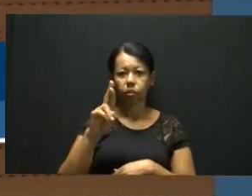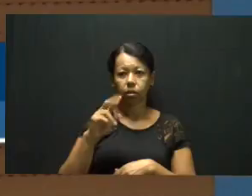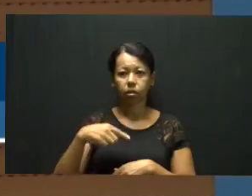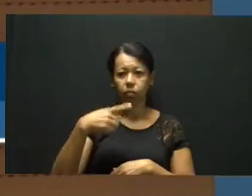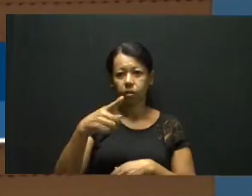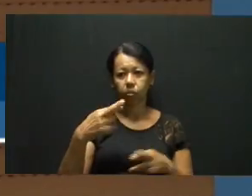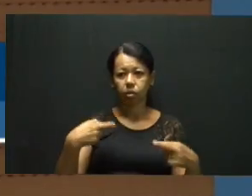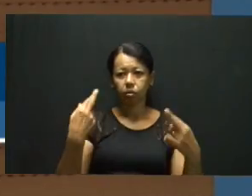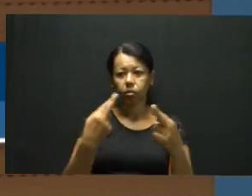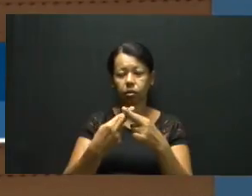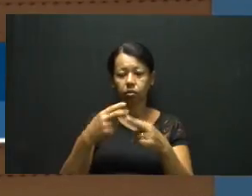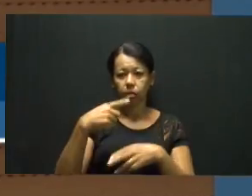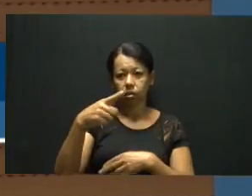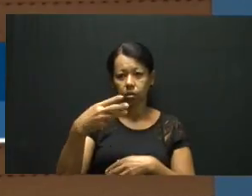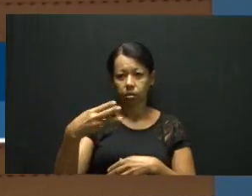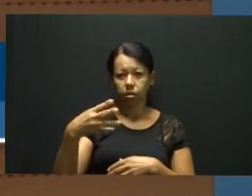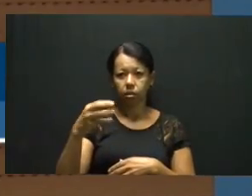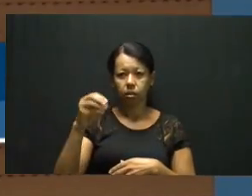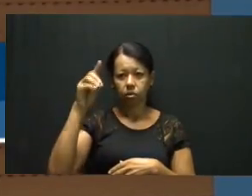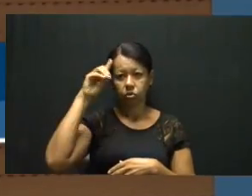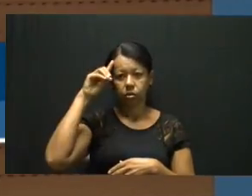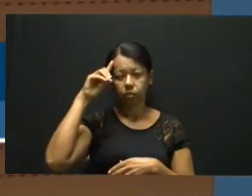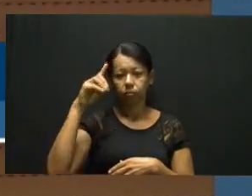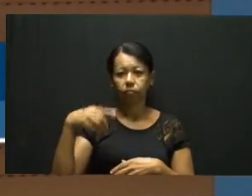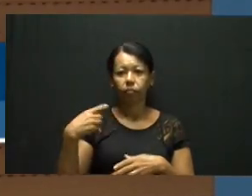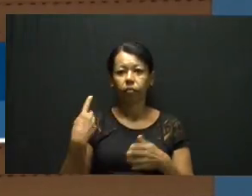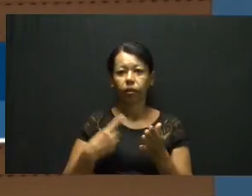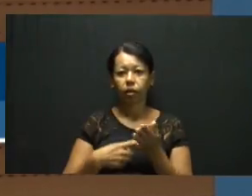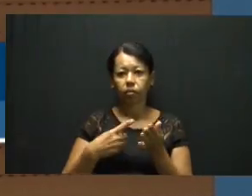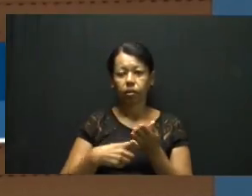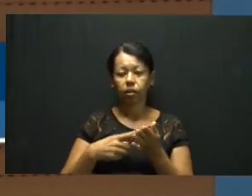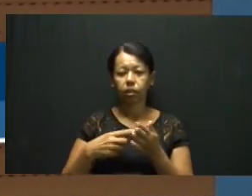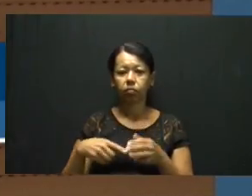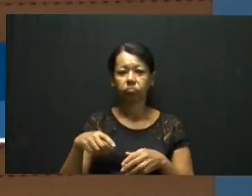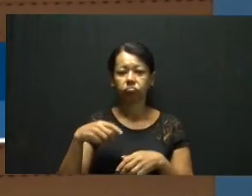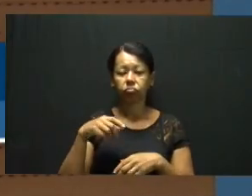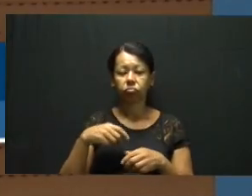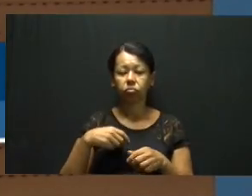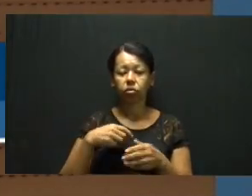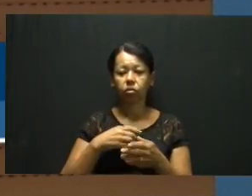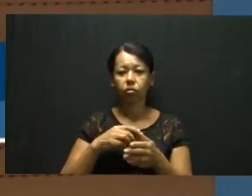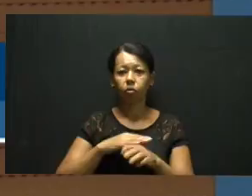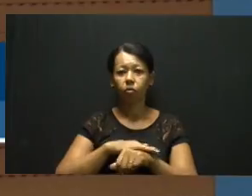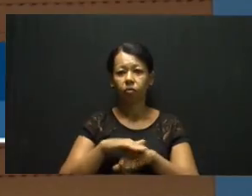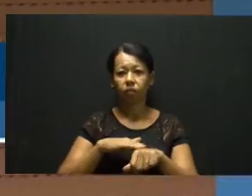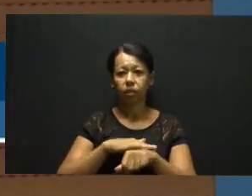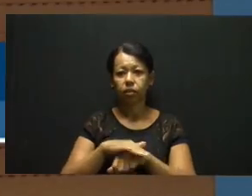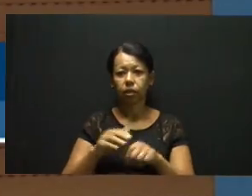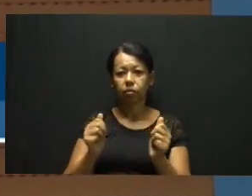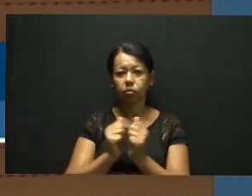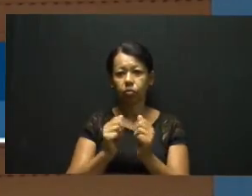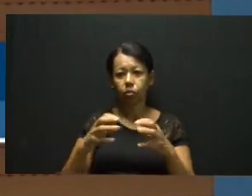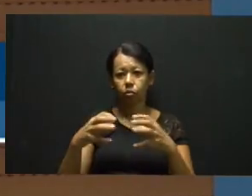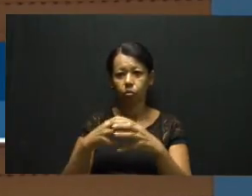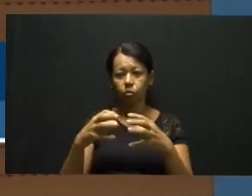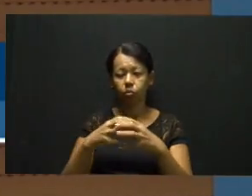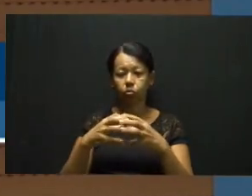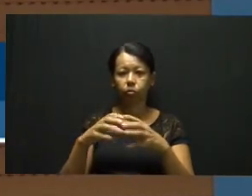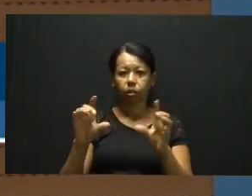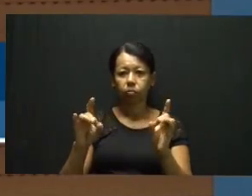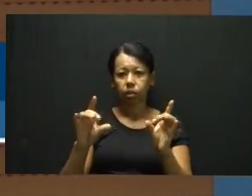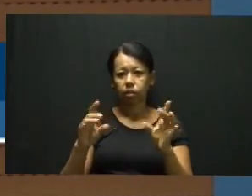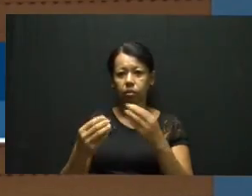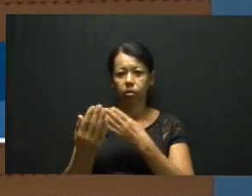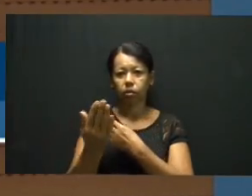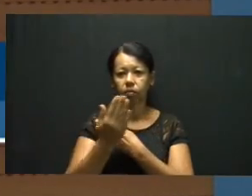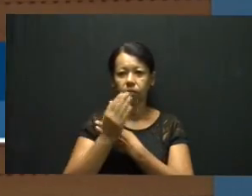próxima reunião em 30 dias. O acordo está sendo negociado com a Promotoria do Meio Ambiente de Santos e com o Grupo de Atuação Especial de